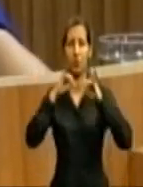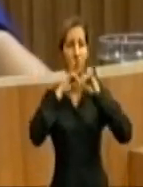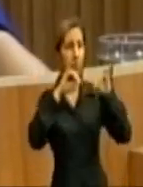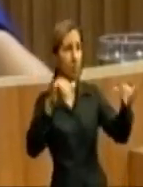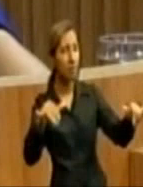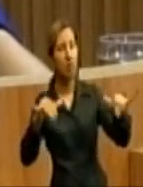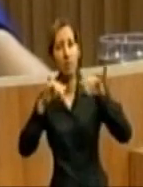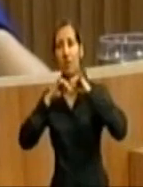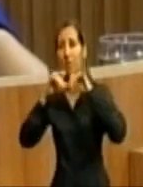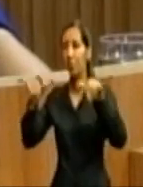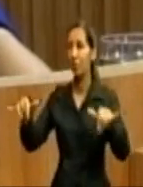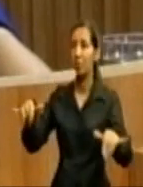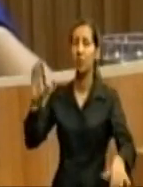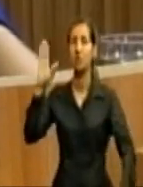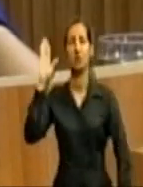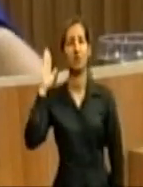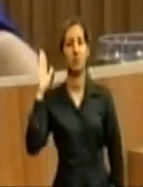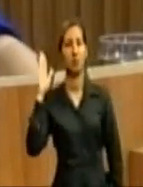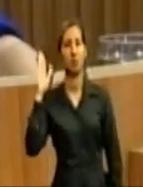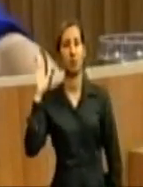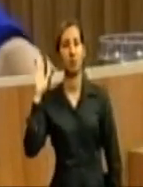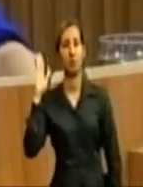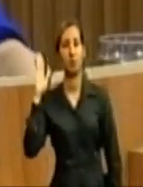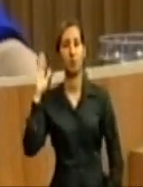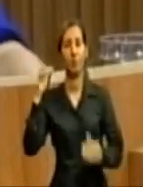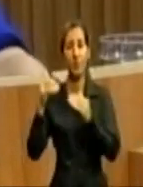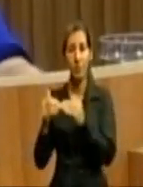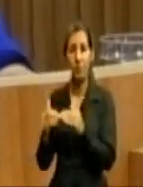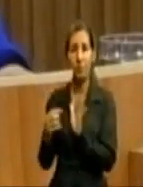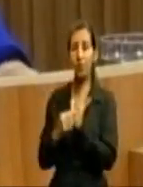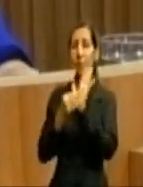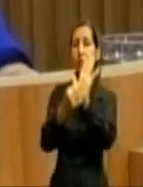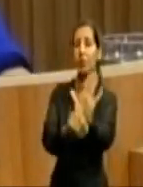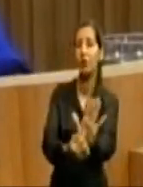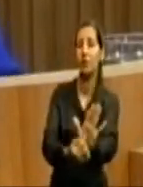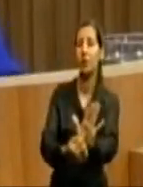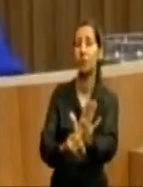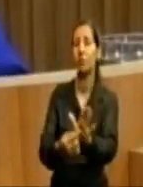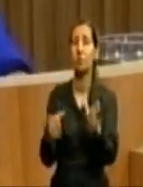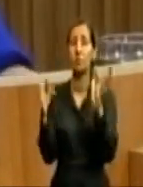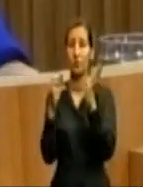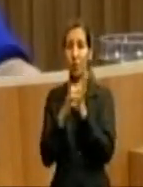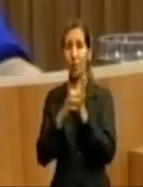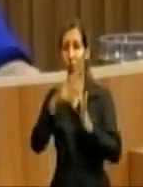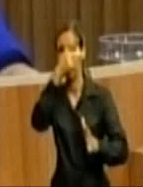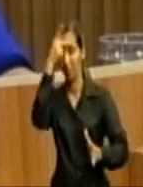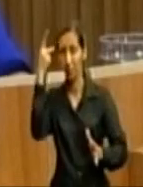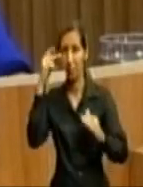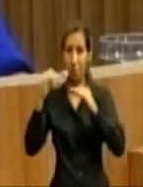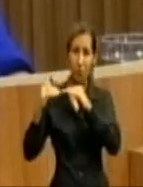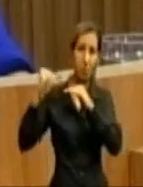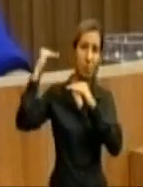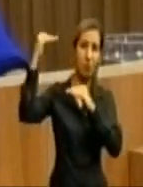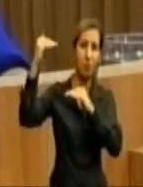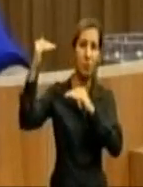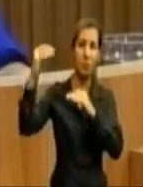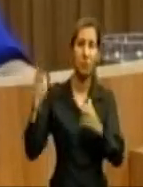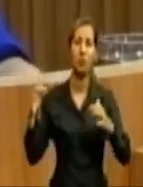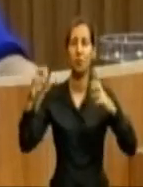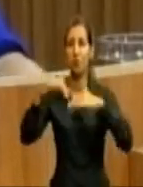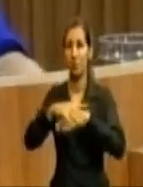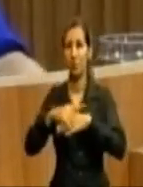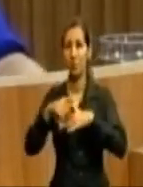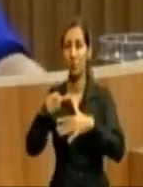campanha eleitoral, estando à frente de um cargo público, o maior cargo público de uma cidade.